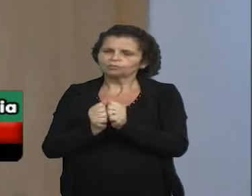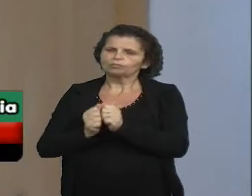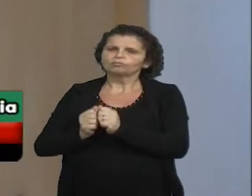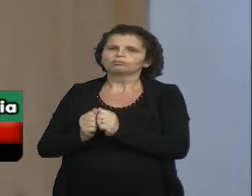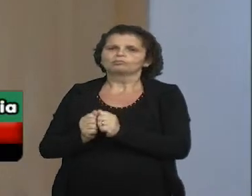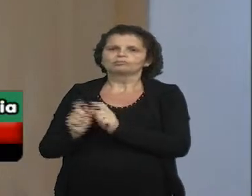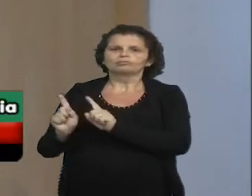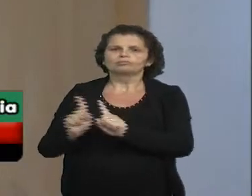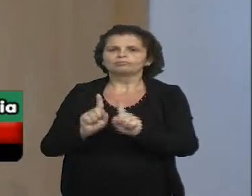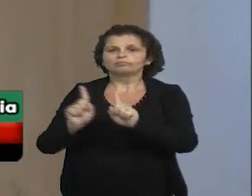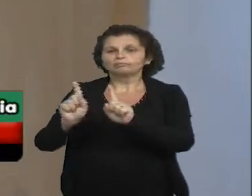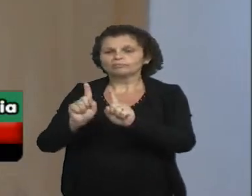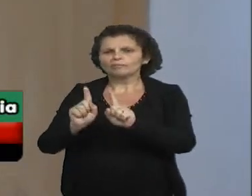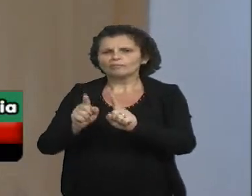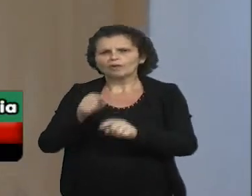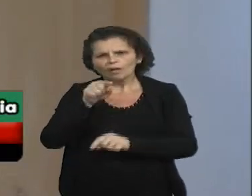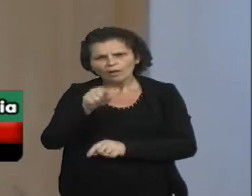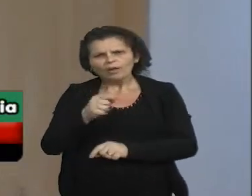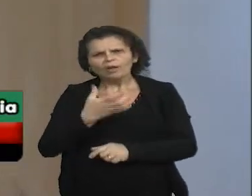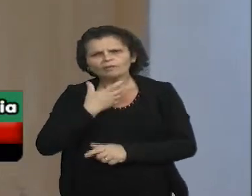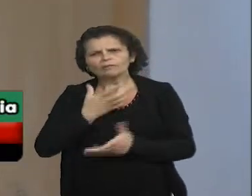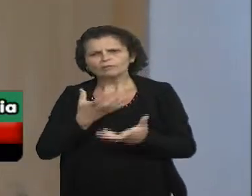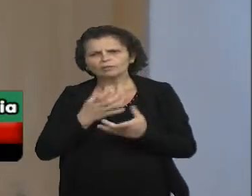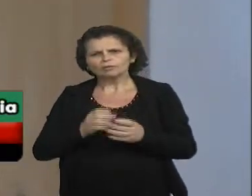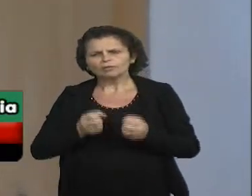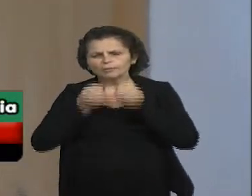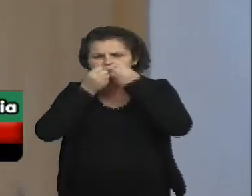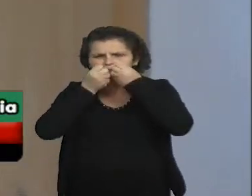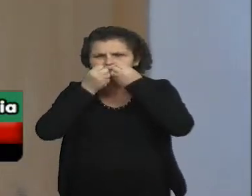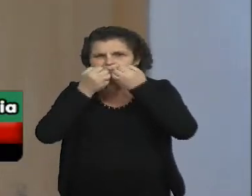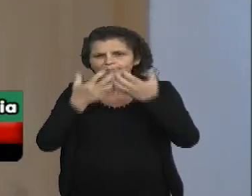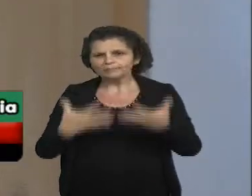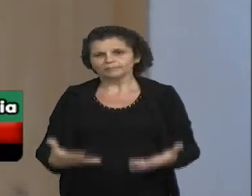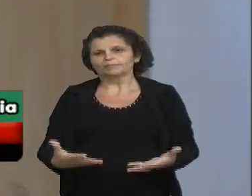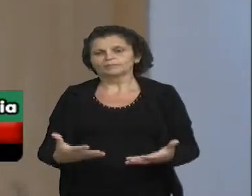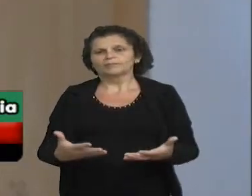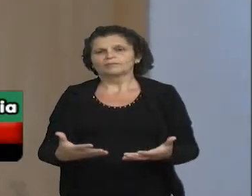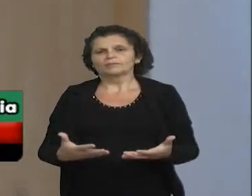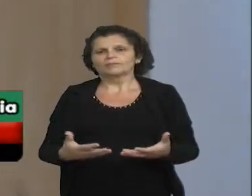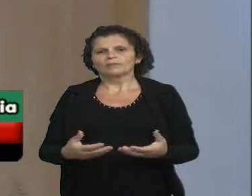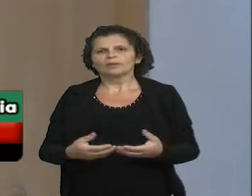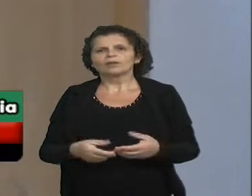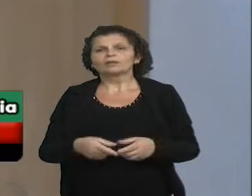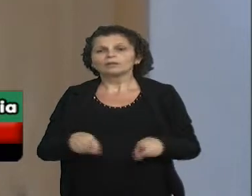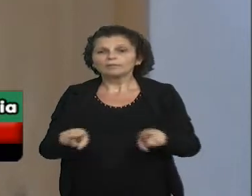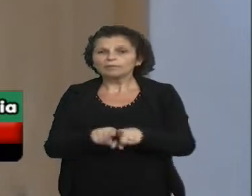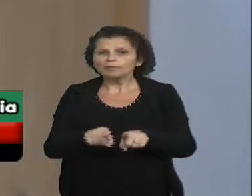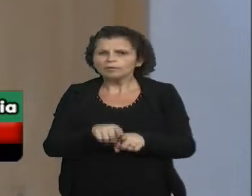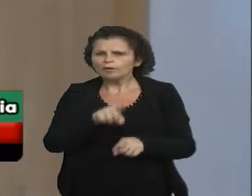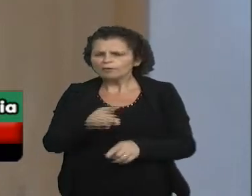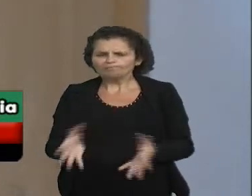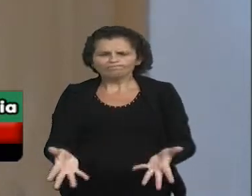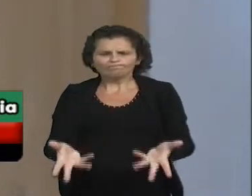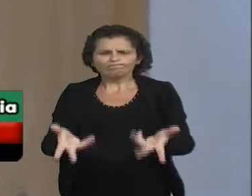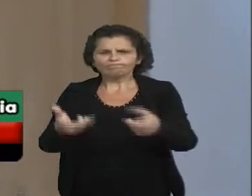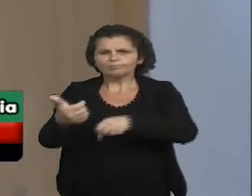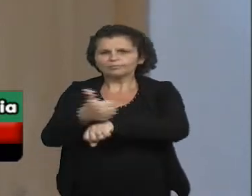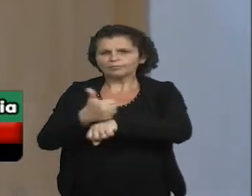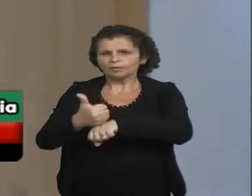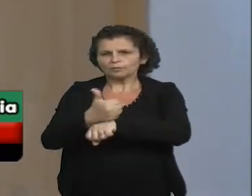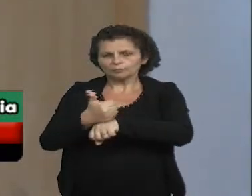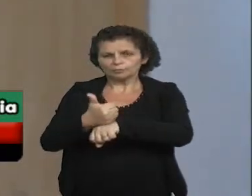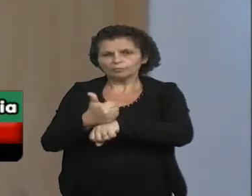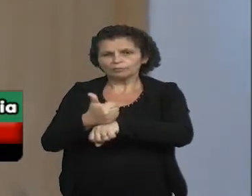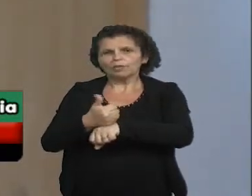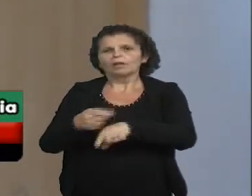eu quero desejar a você toda sorte de bênçãos. Eu quero, além de dizer que você é um excelente